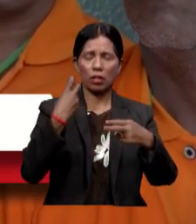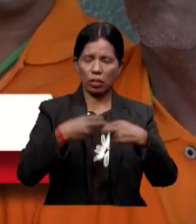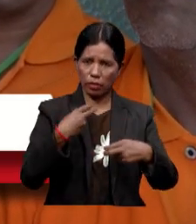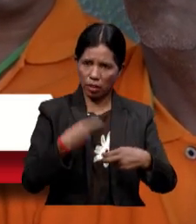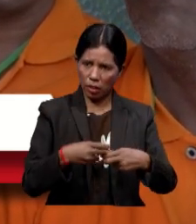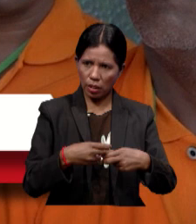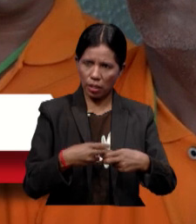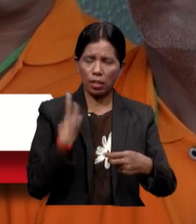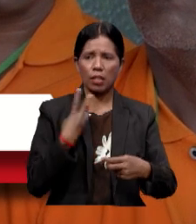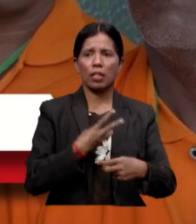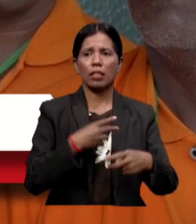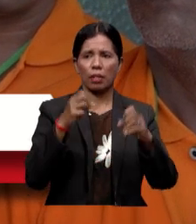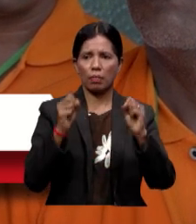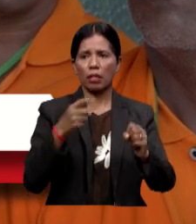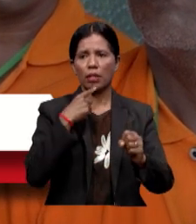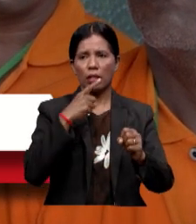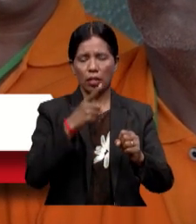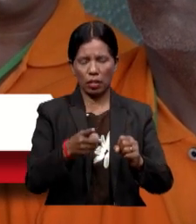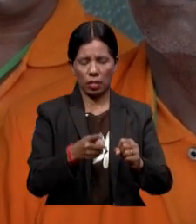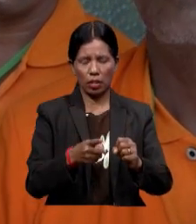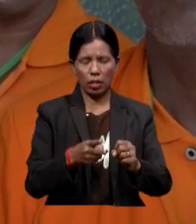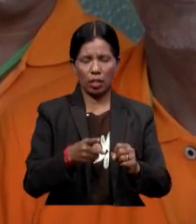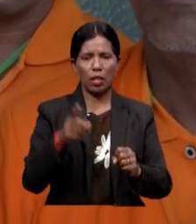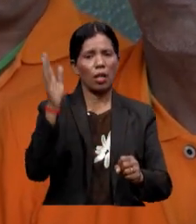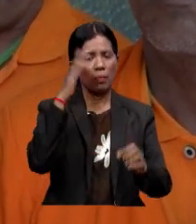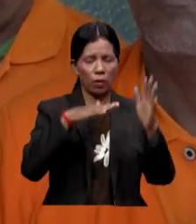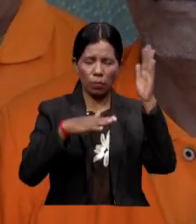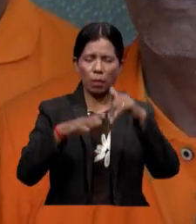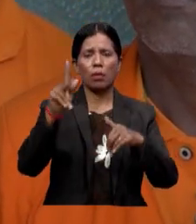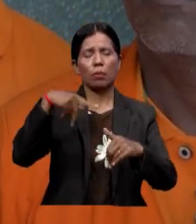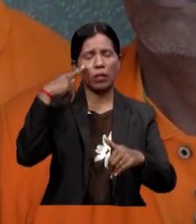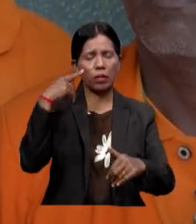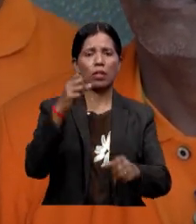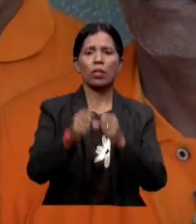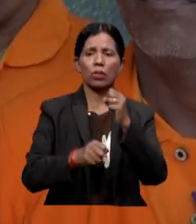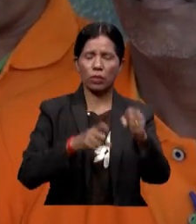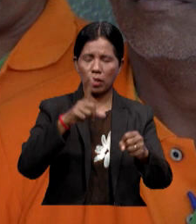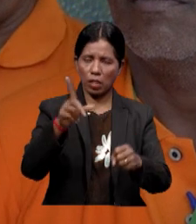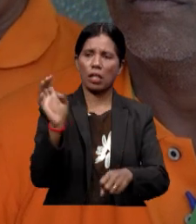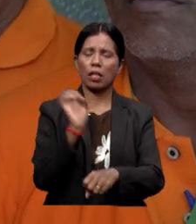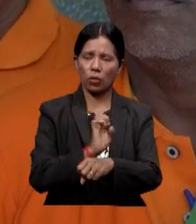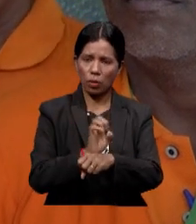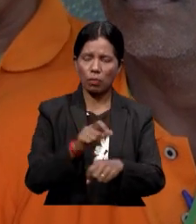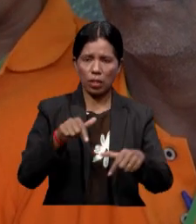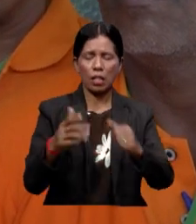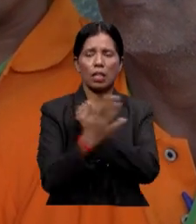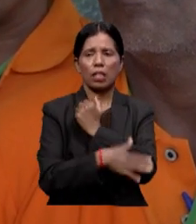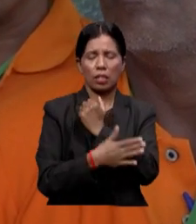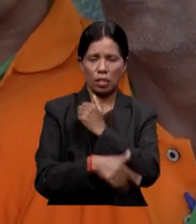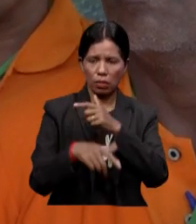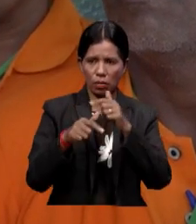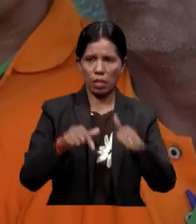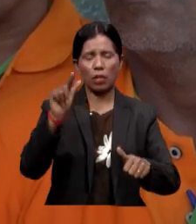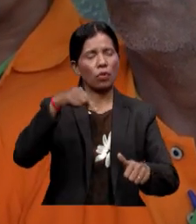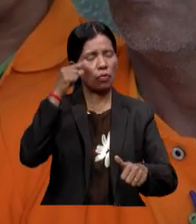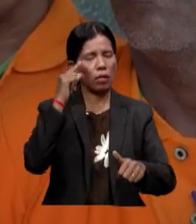também lhe diam que causa usi instabilidade política, social, económica e arrailaram. Governo agora de